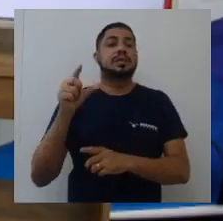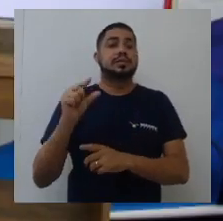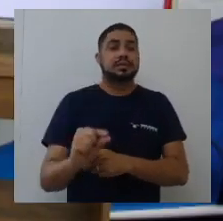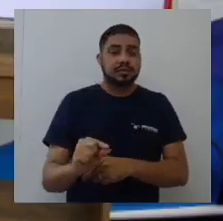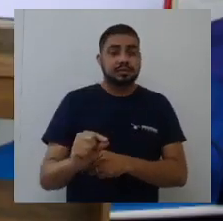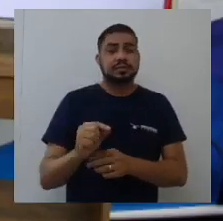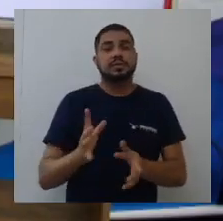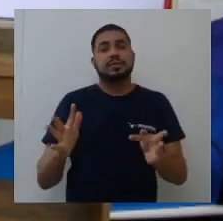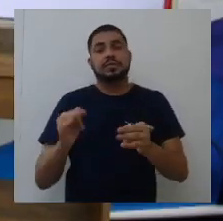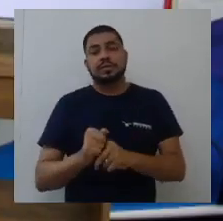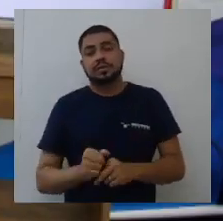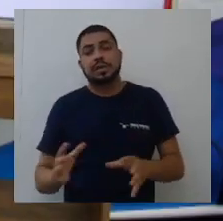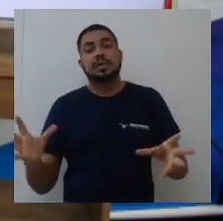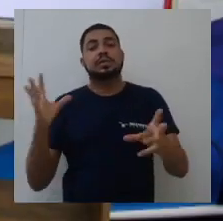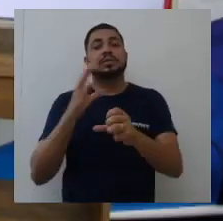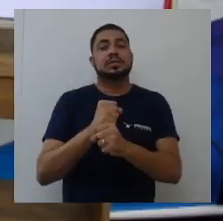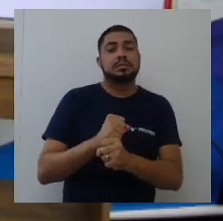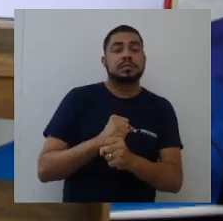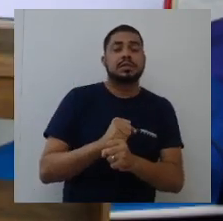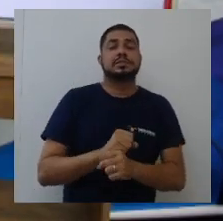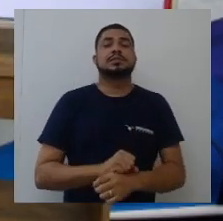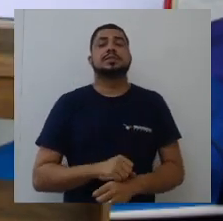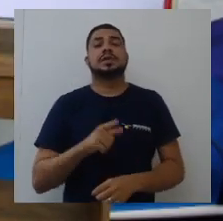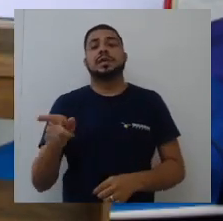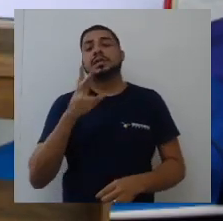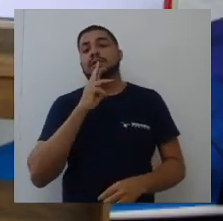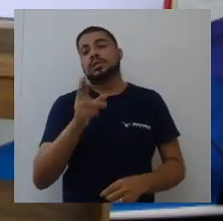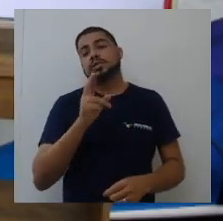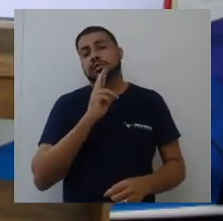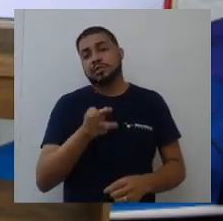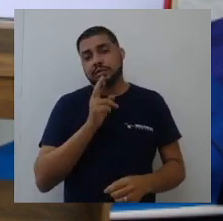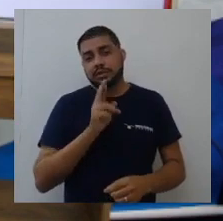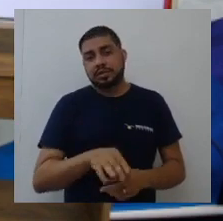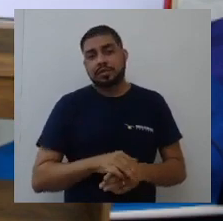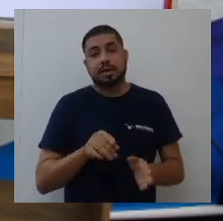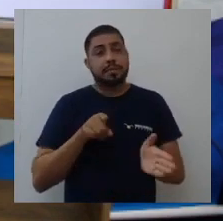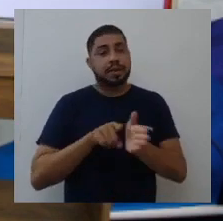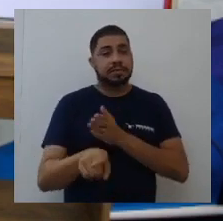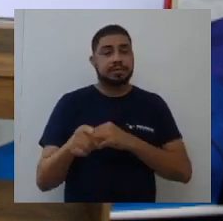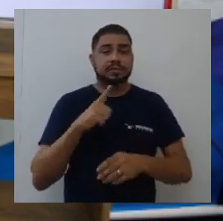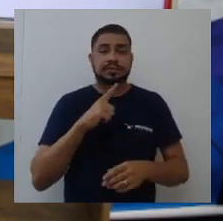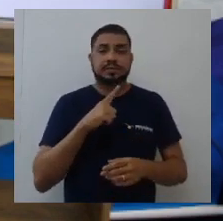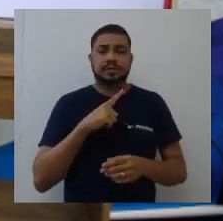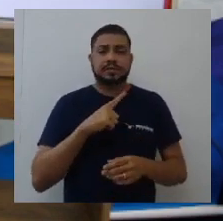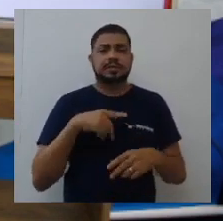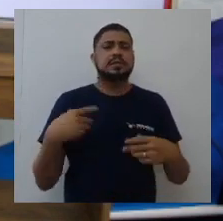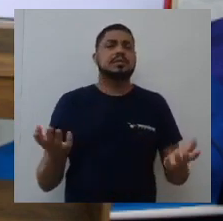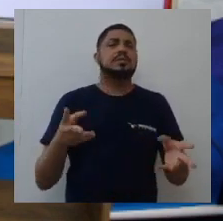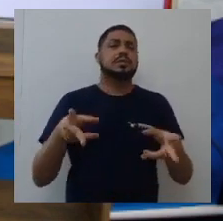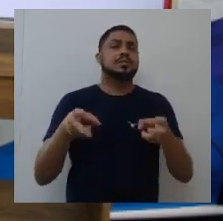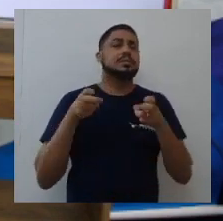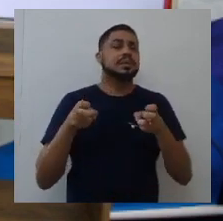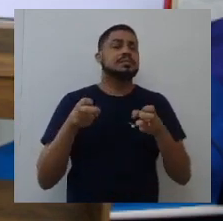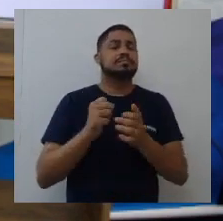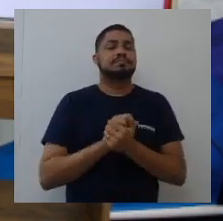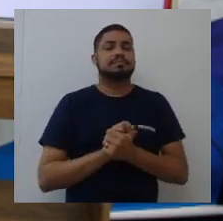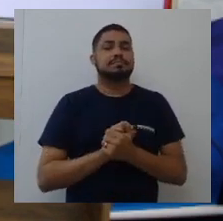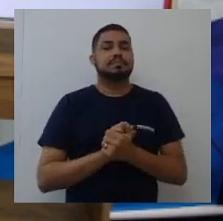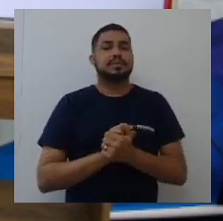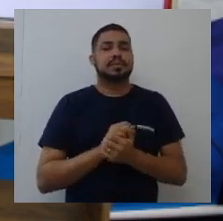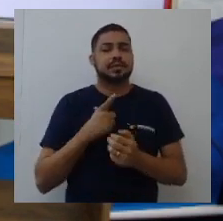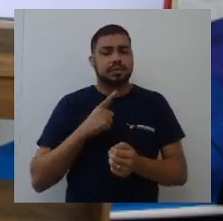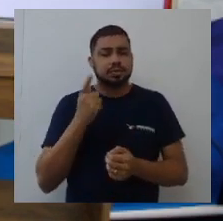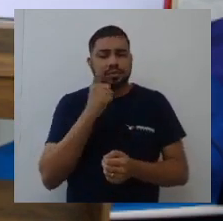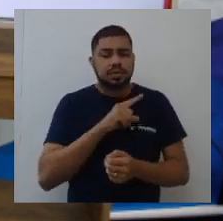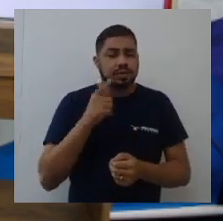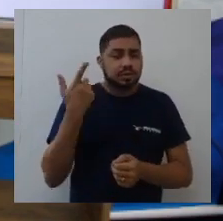final, Hzinho somado com uma unidade é a resposta para a questão que eu vou ter. Então, observe, eu tenho que considerar de